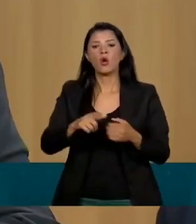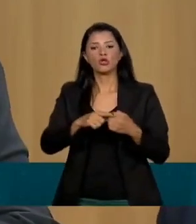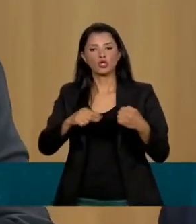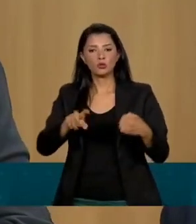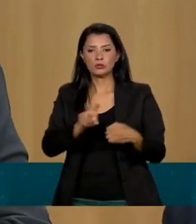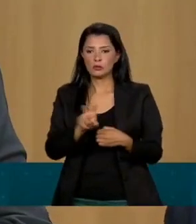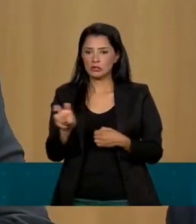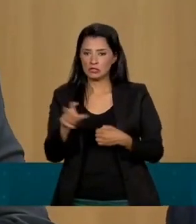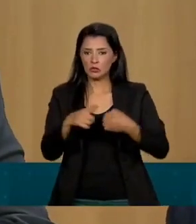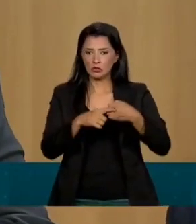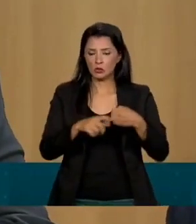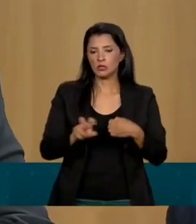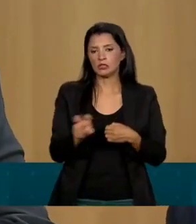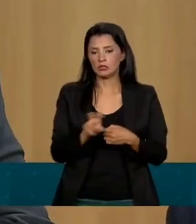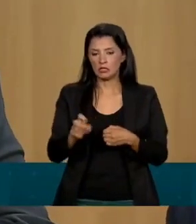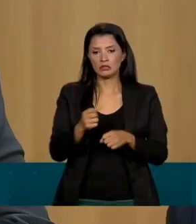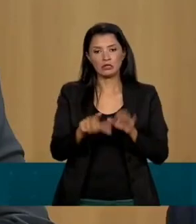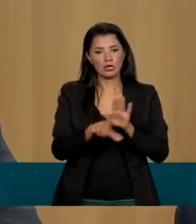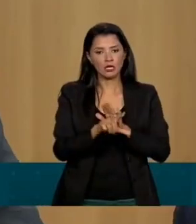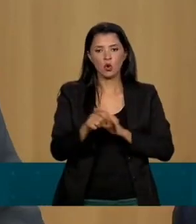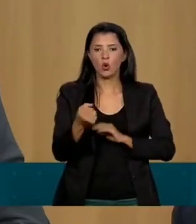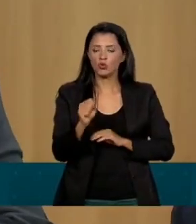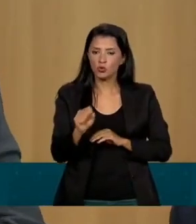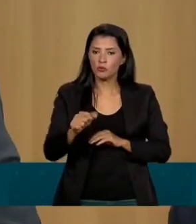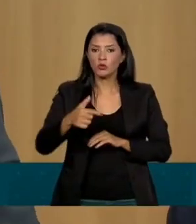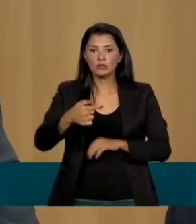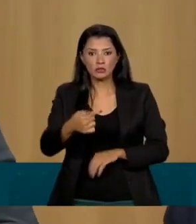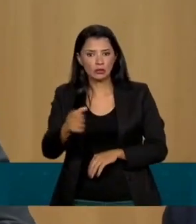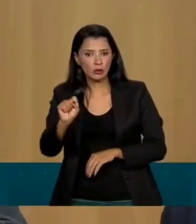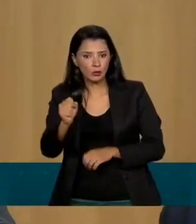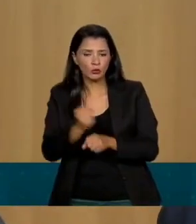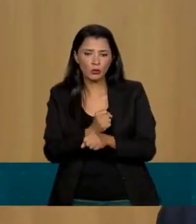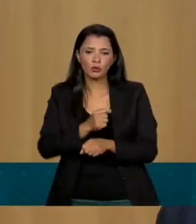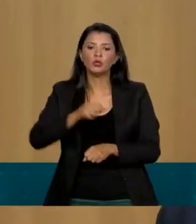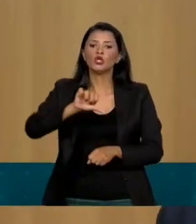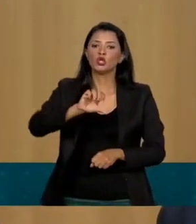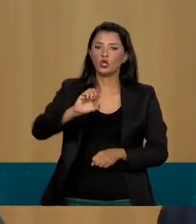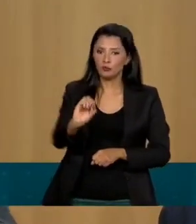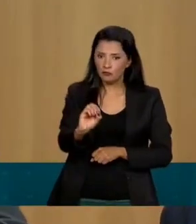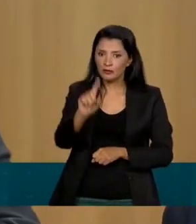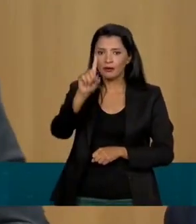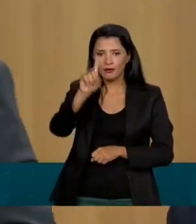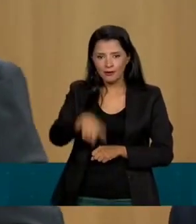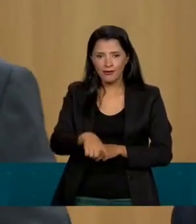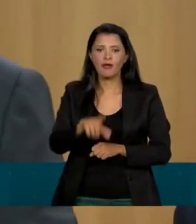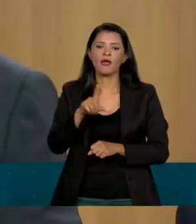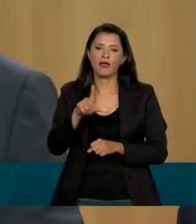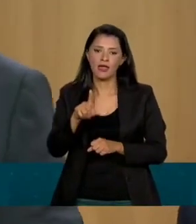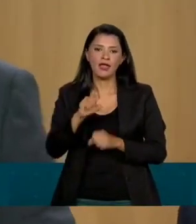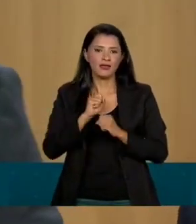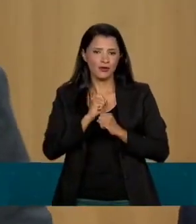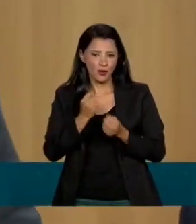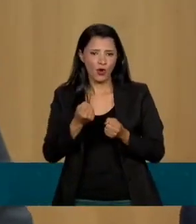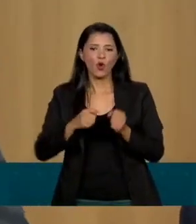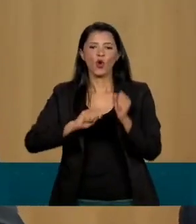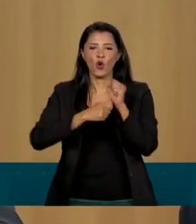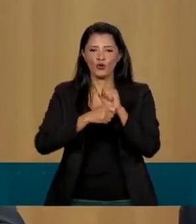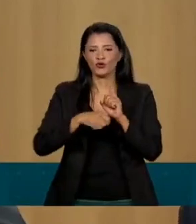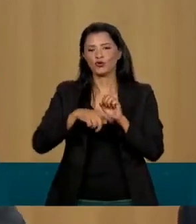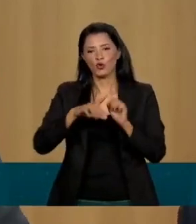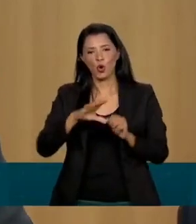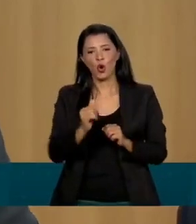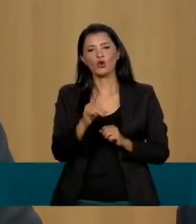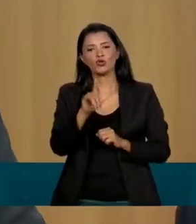56 da Lei 8.078, de 90, que é o Código de Defesa do Consumidor, confere o poder